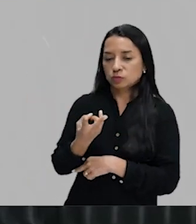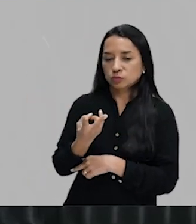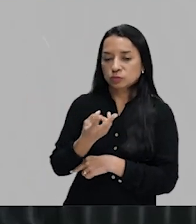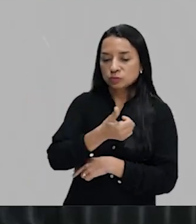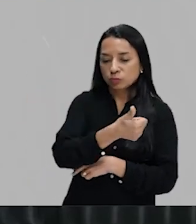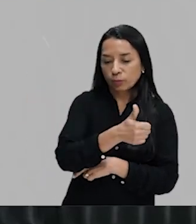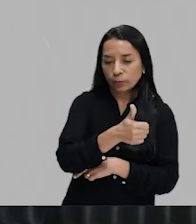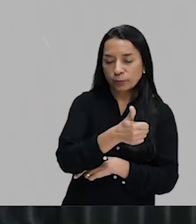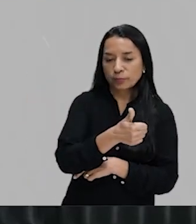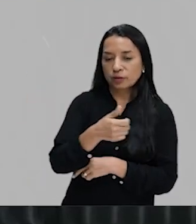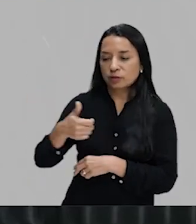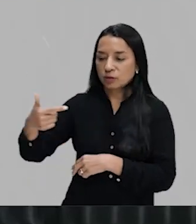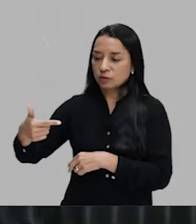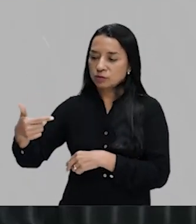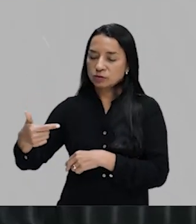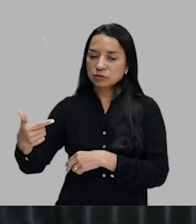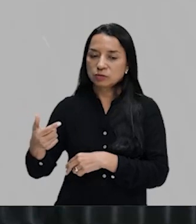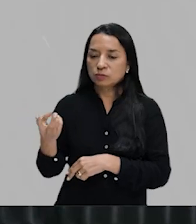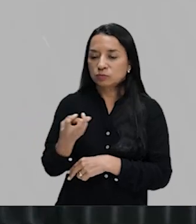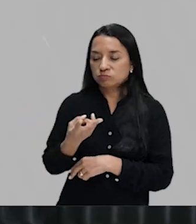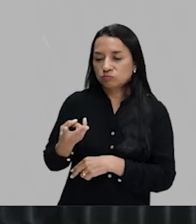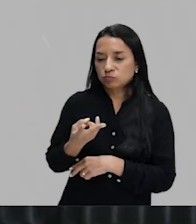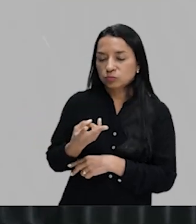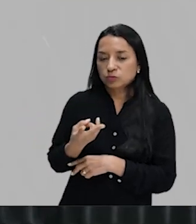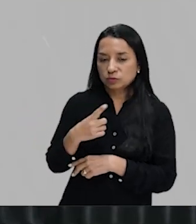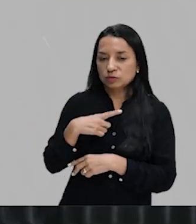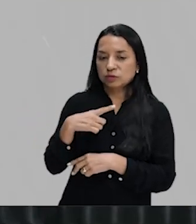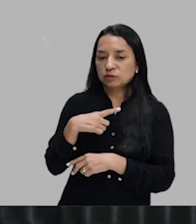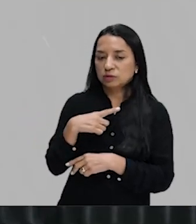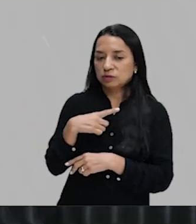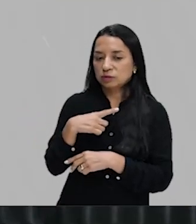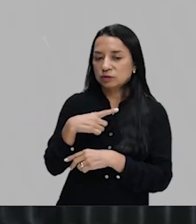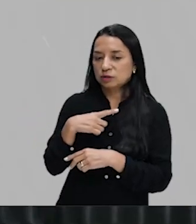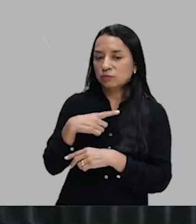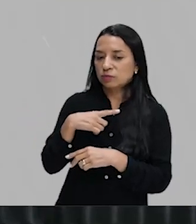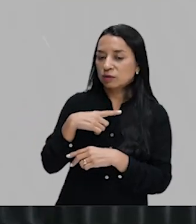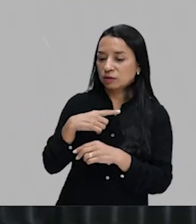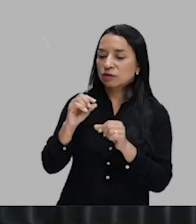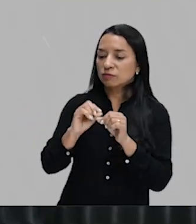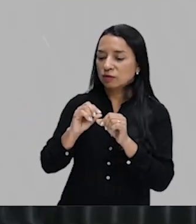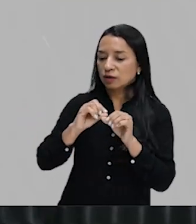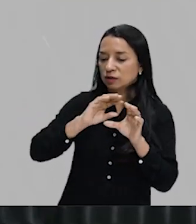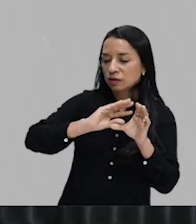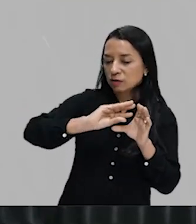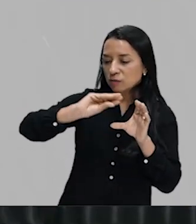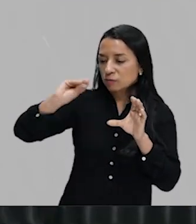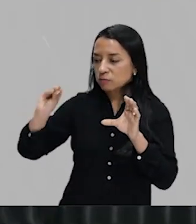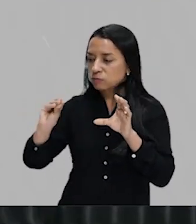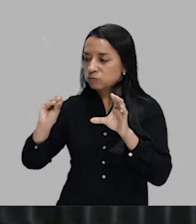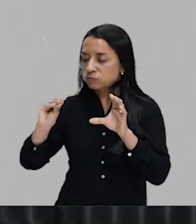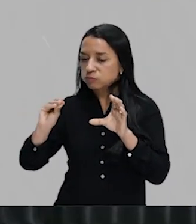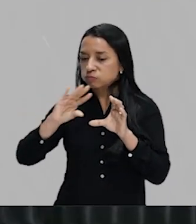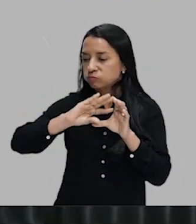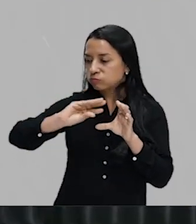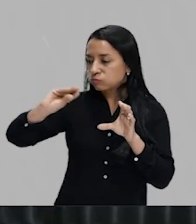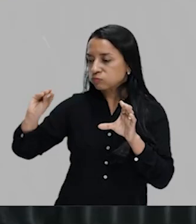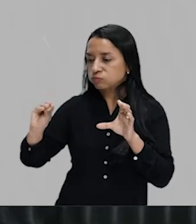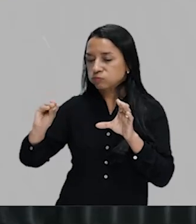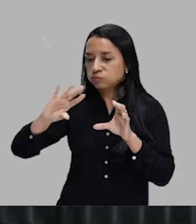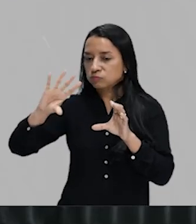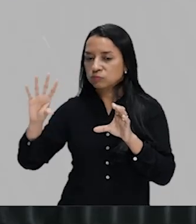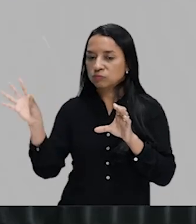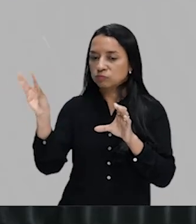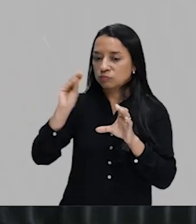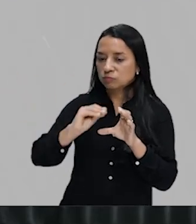que é formado apenas por eles 2, também fazem parte lá do segundo conjunto. E veja a representação.